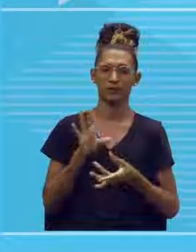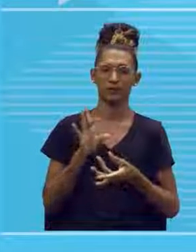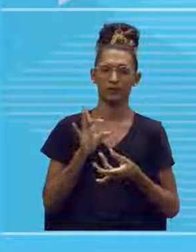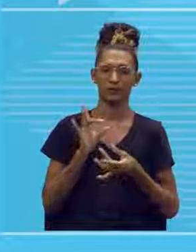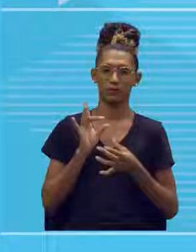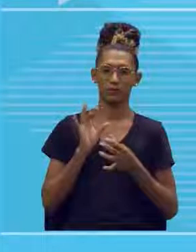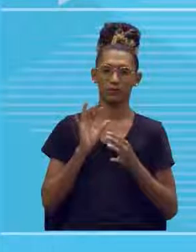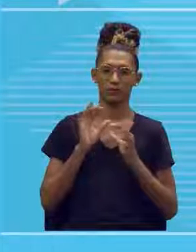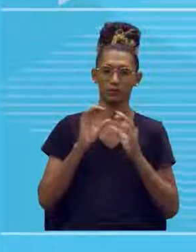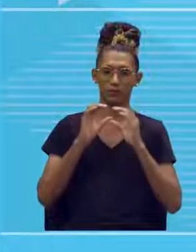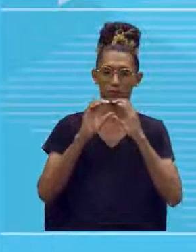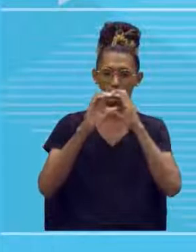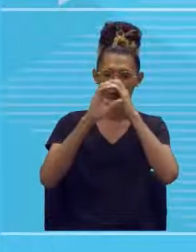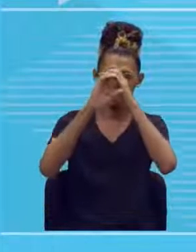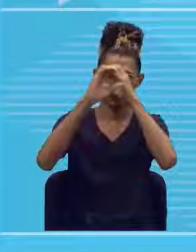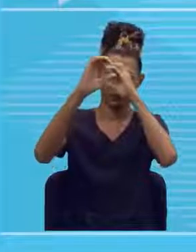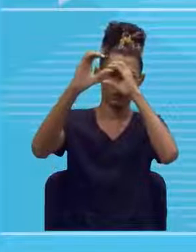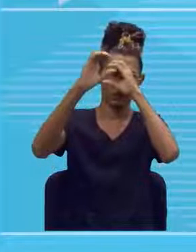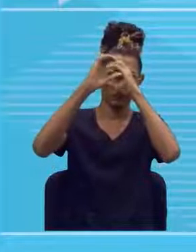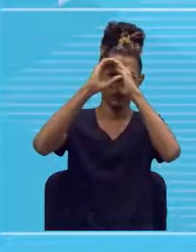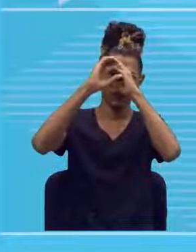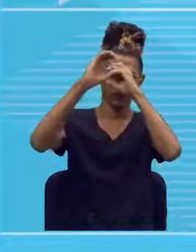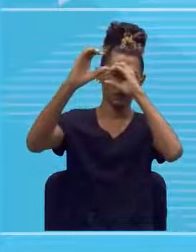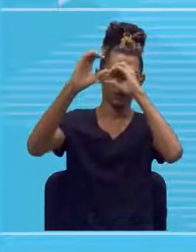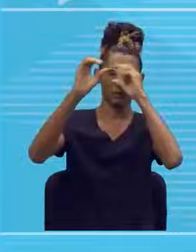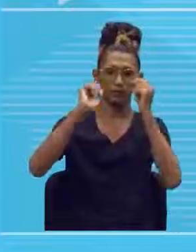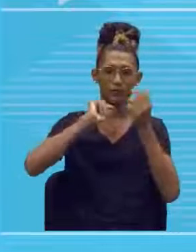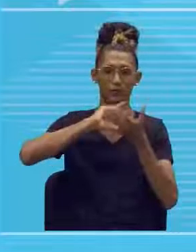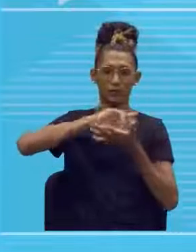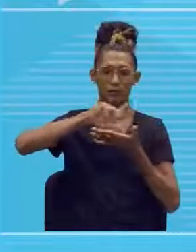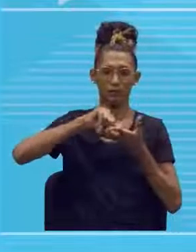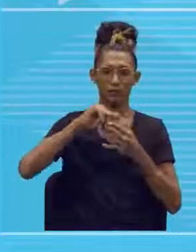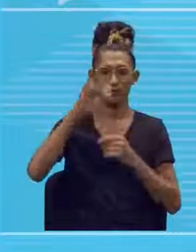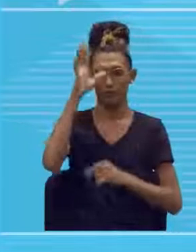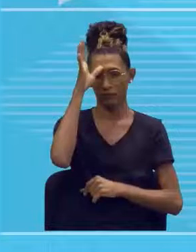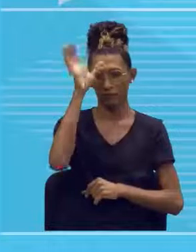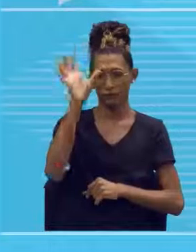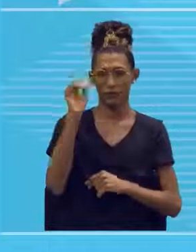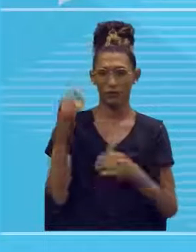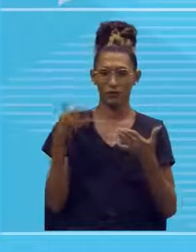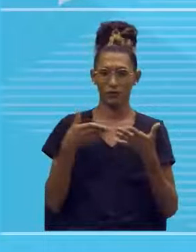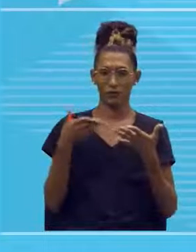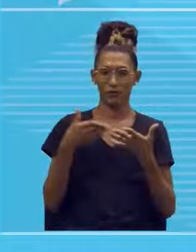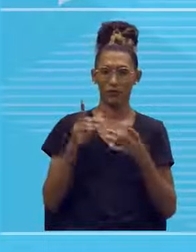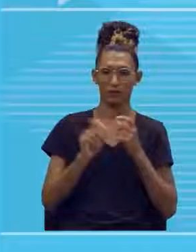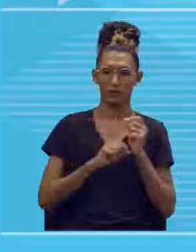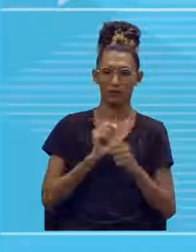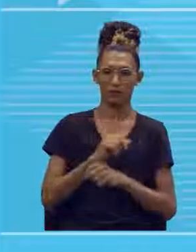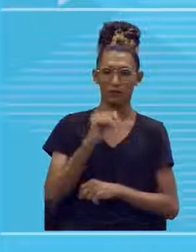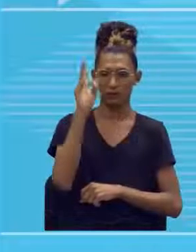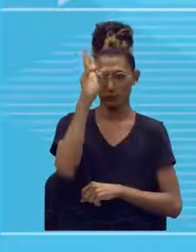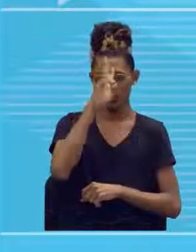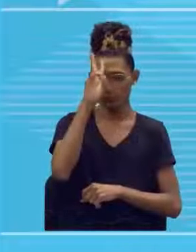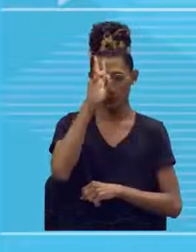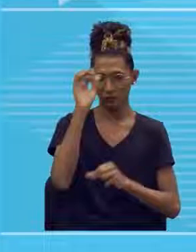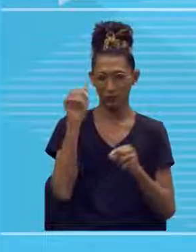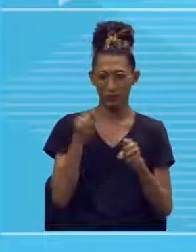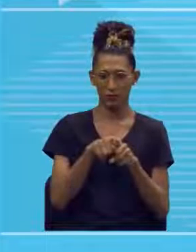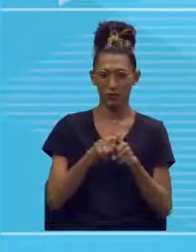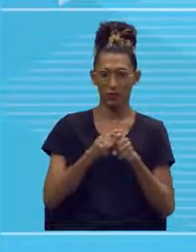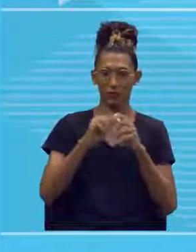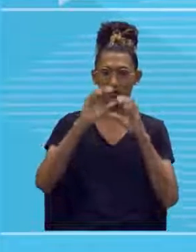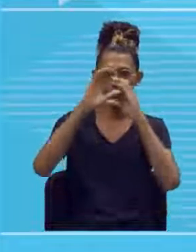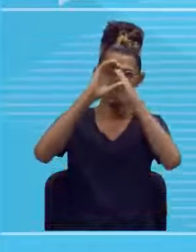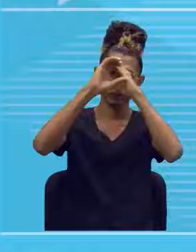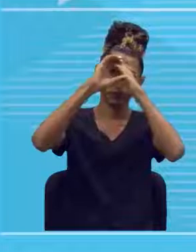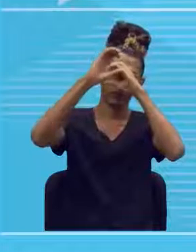diversas culturas a gente passa aqui agora relembrar né que observar